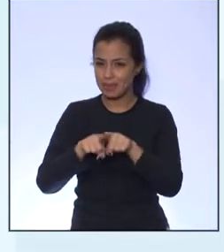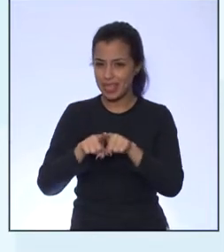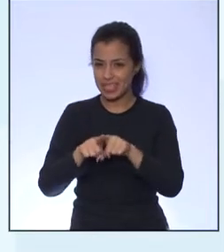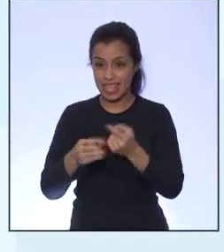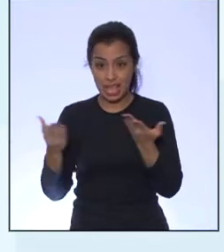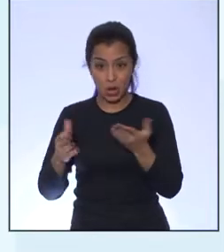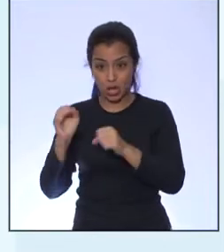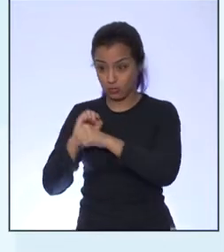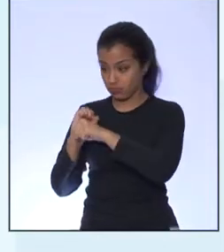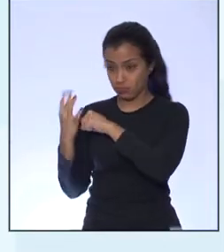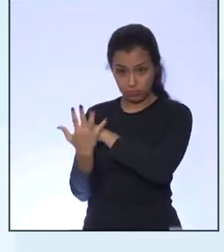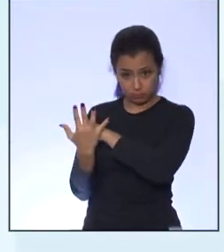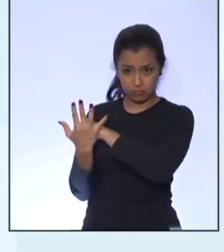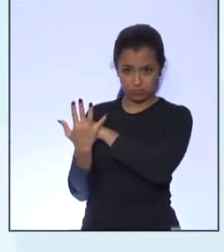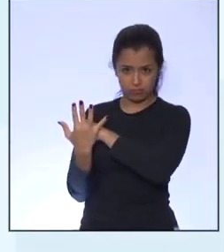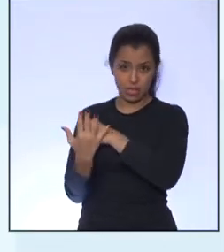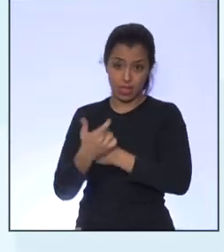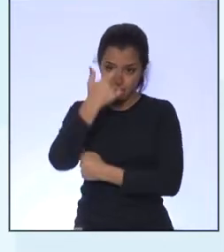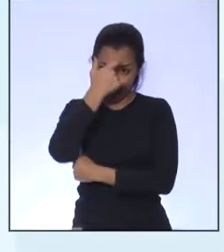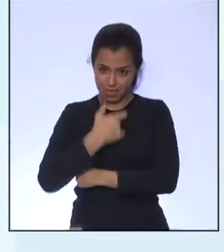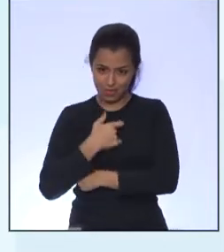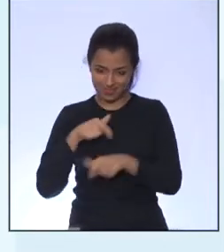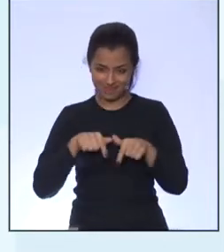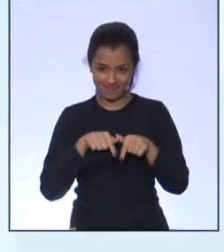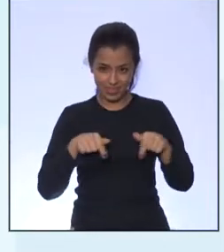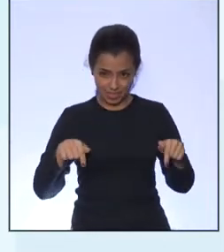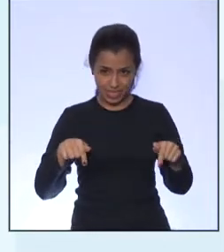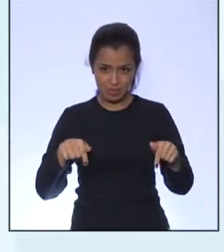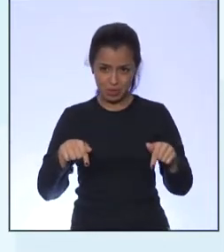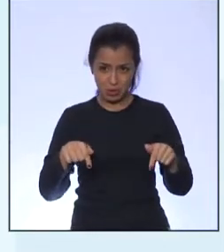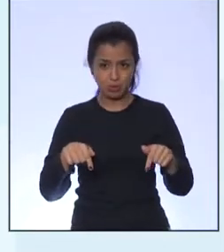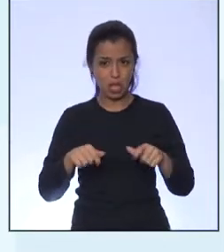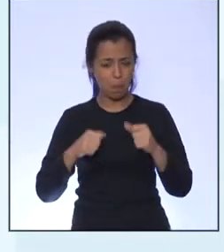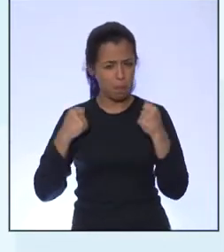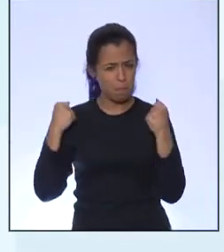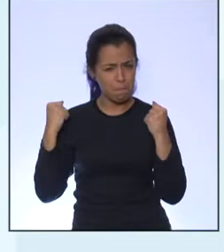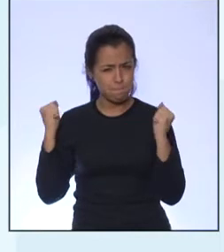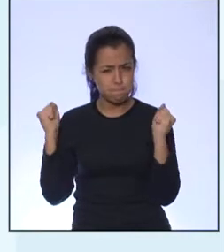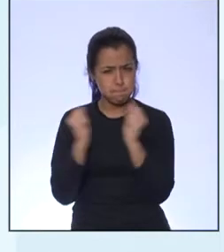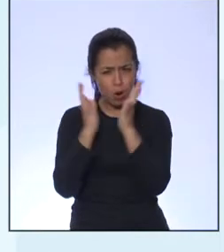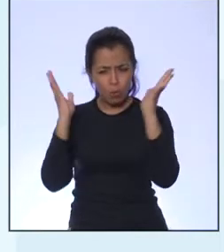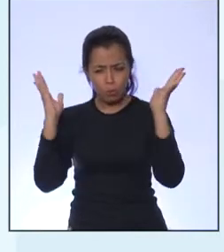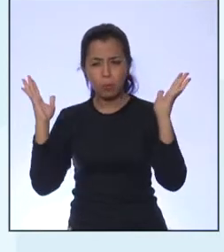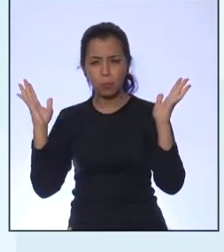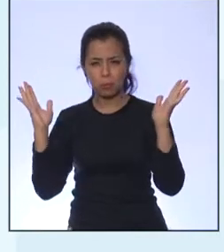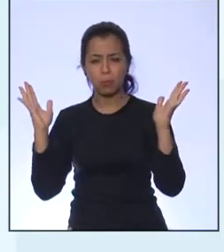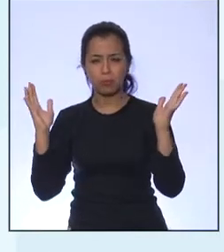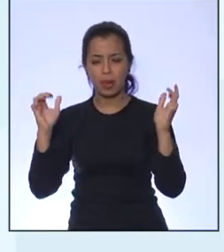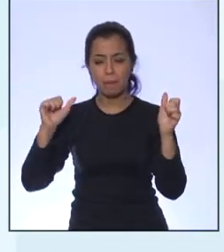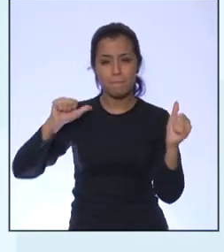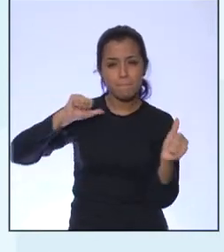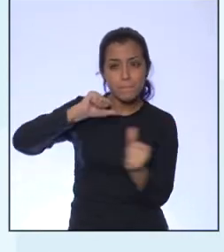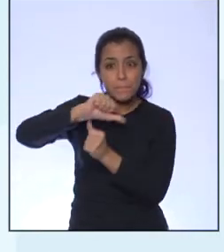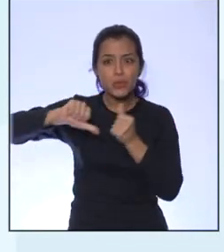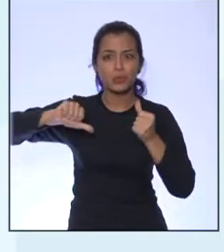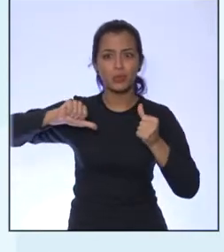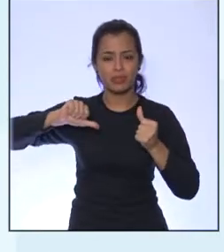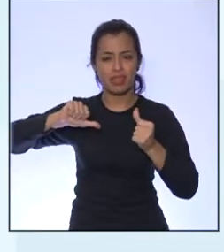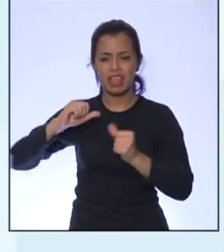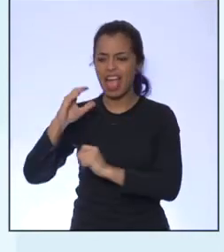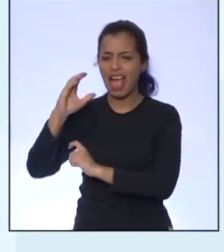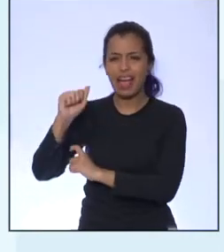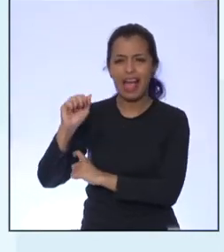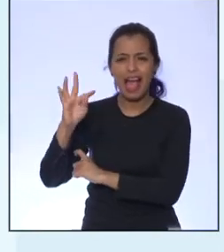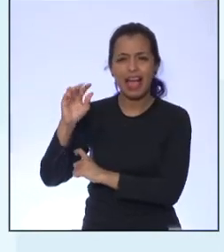a Covid-19, e aí falando como químico, né, foi um grande catalisador, né, para essa transformação. O que